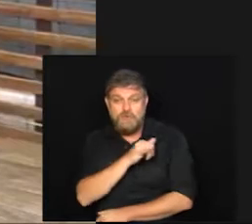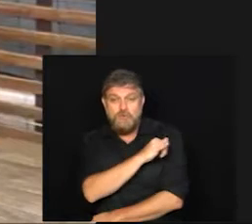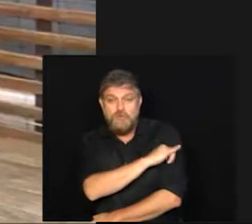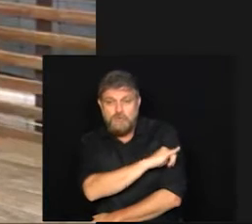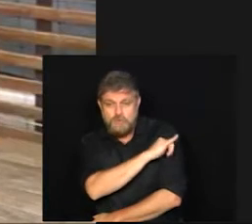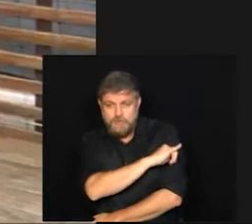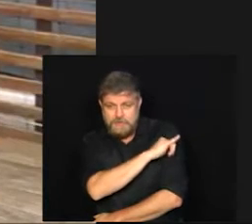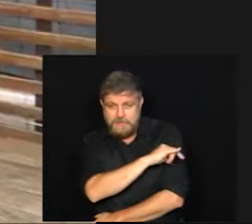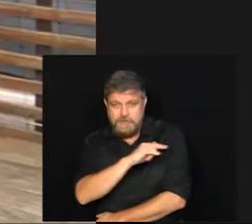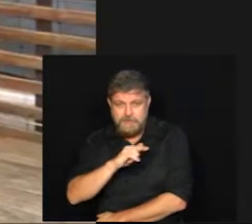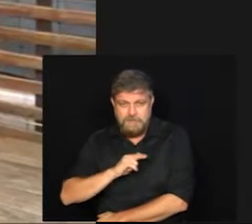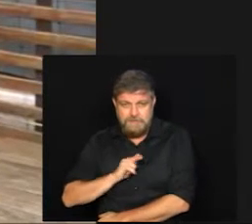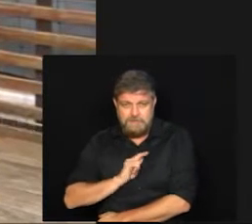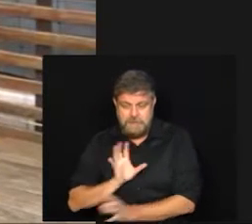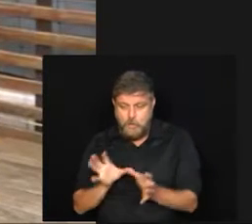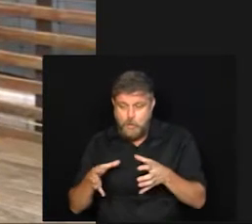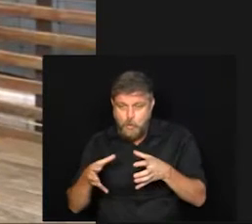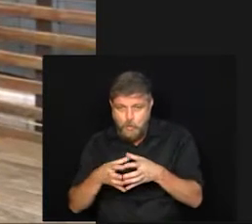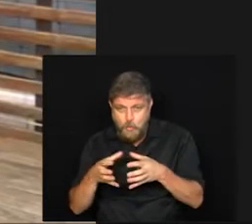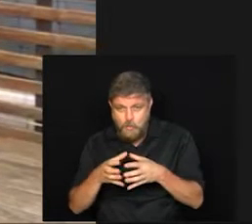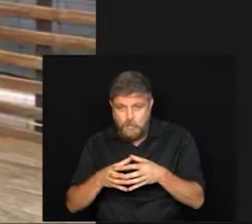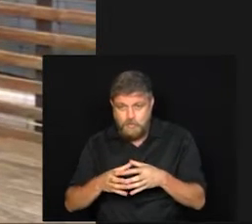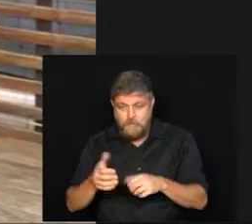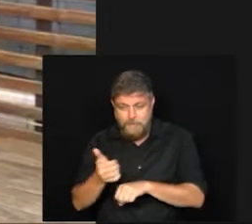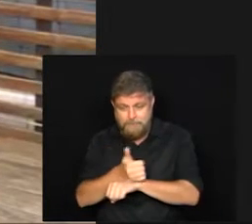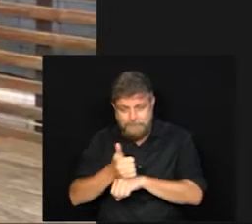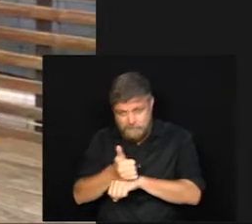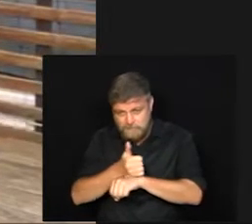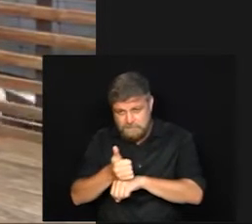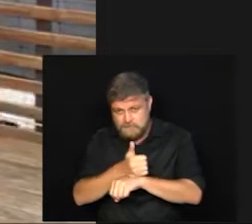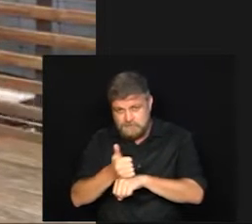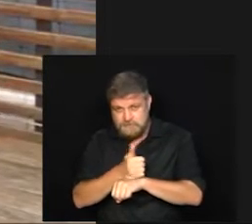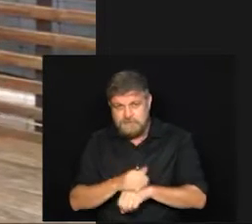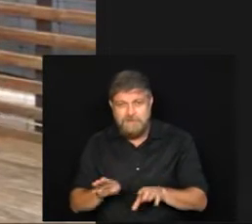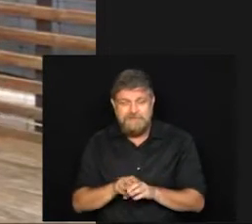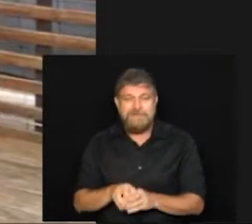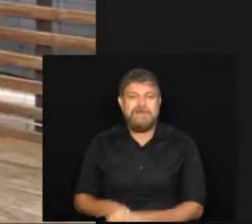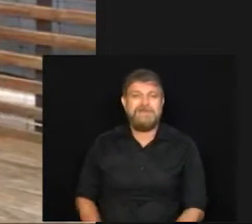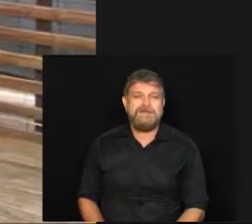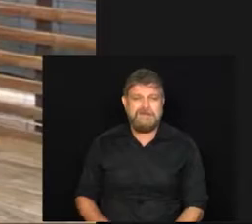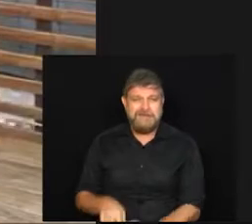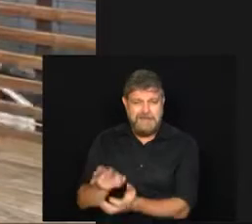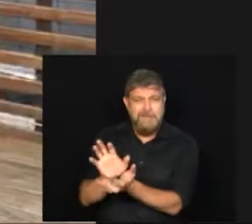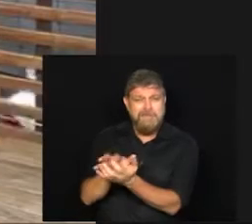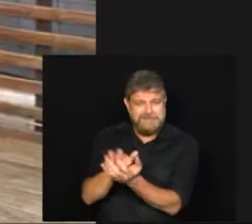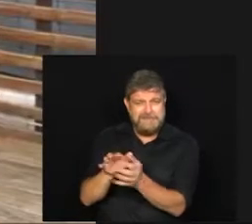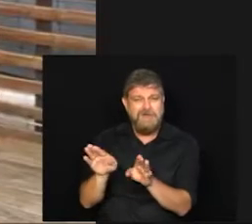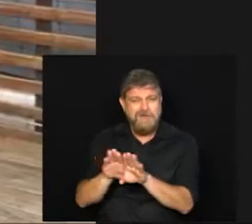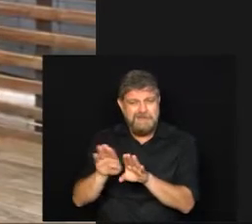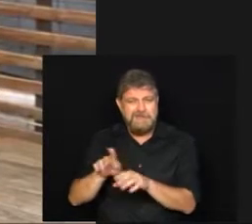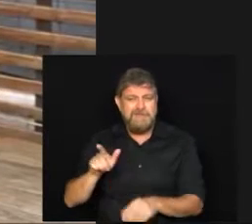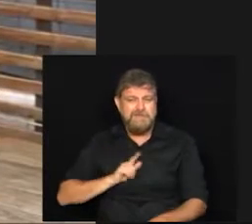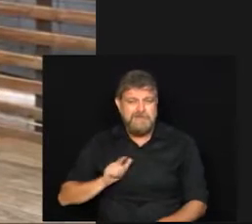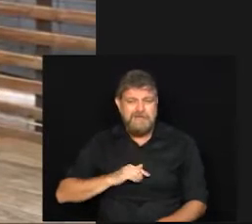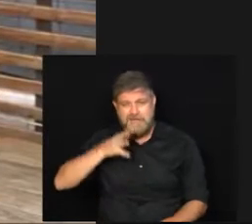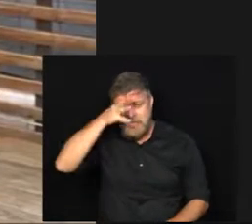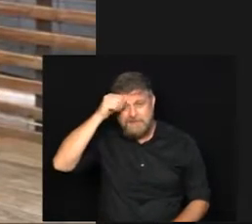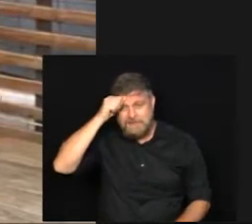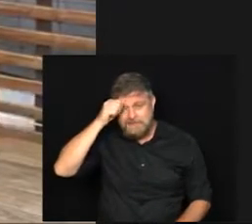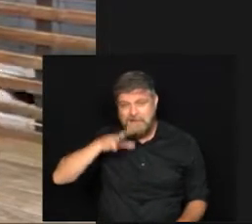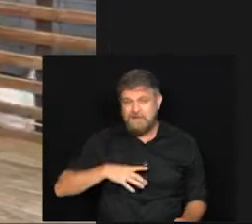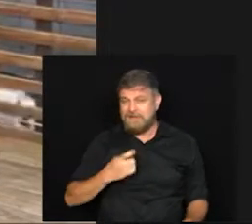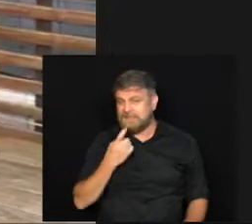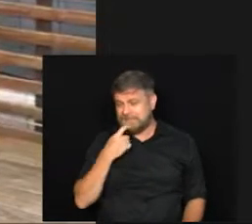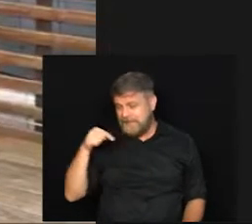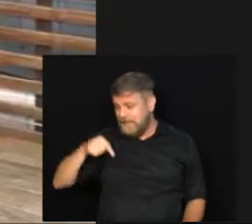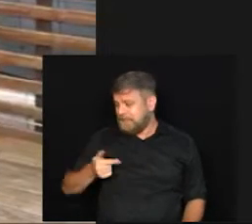um conjunto de atletas profissionais muito grande, ali em Maceió também, em Manaus, então eles se encontram e treinam entre eles. Já em Campinas eu não